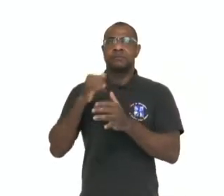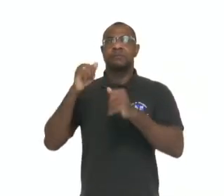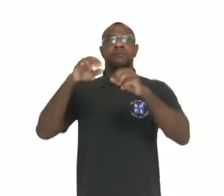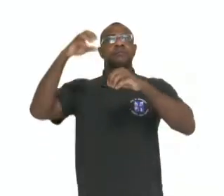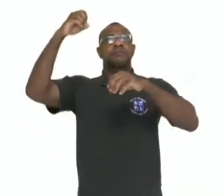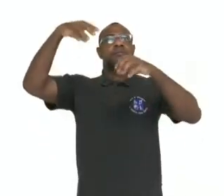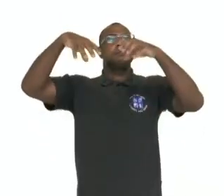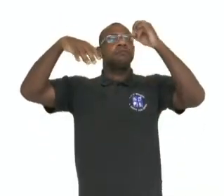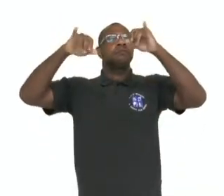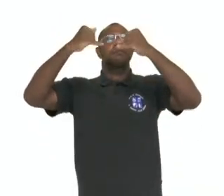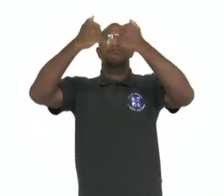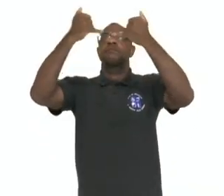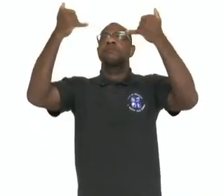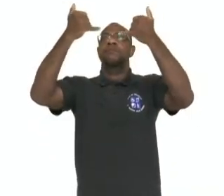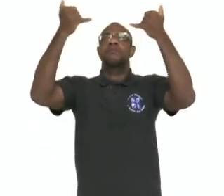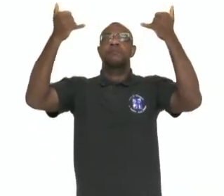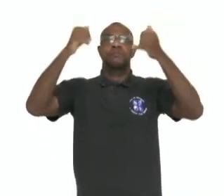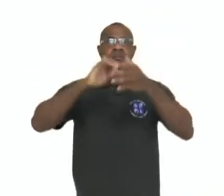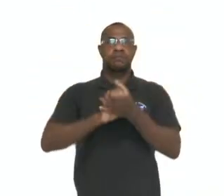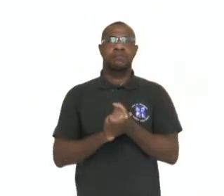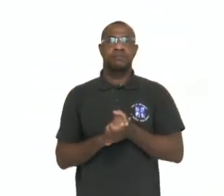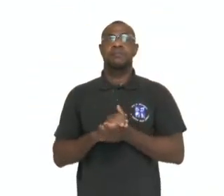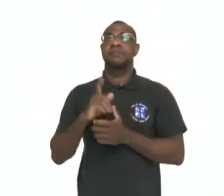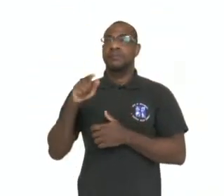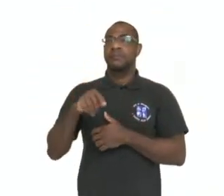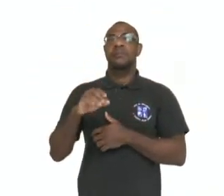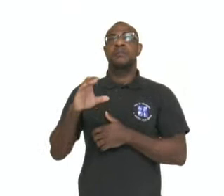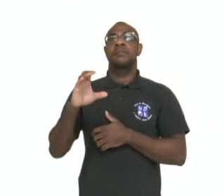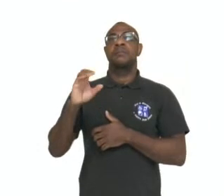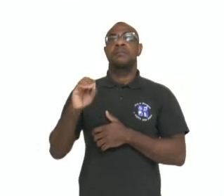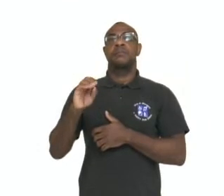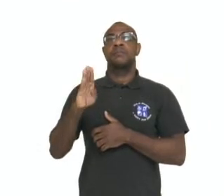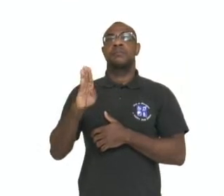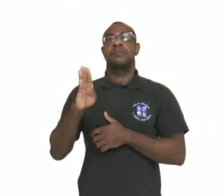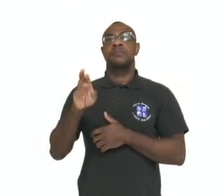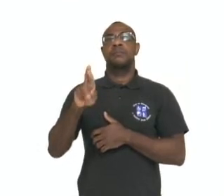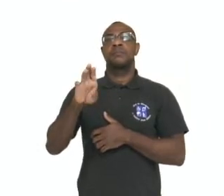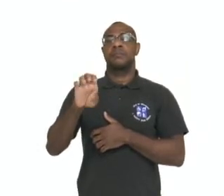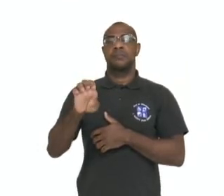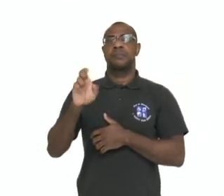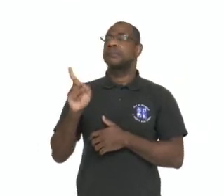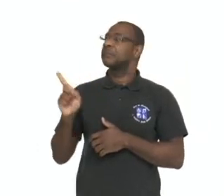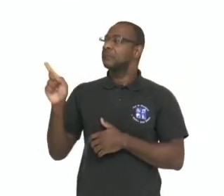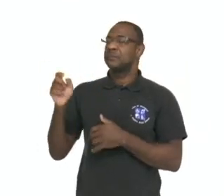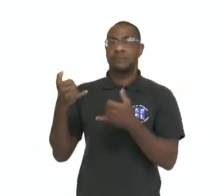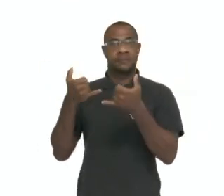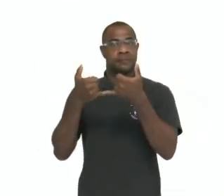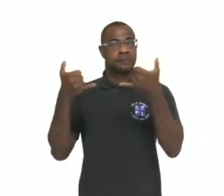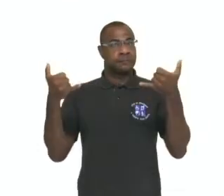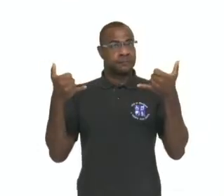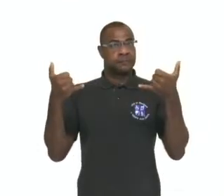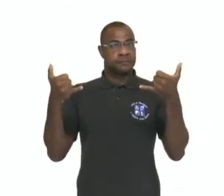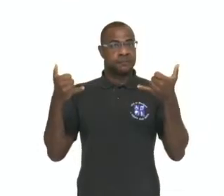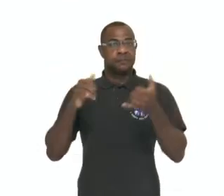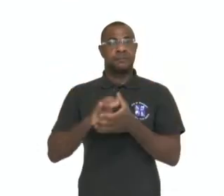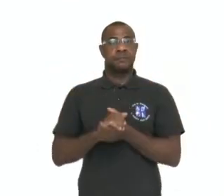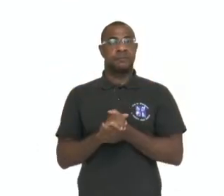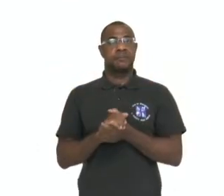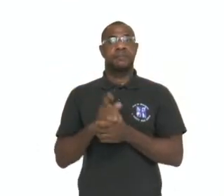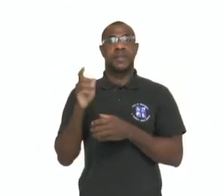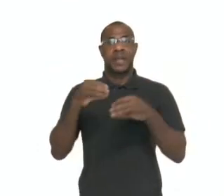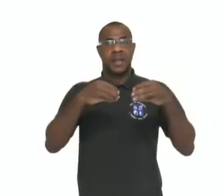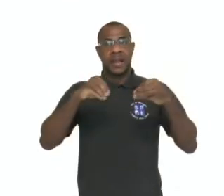utilizados cabos com fios de cobre. Olha eles aqui, ó, os fios de cobre aqui, ó, que são os condutores. O